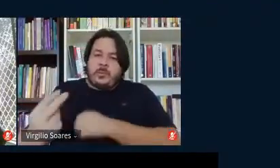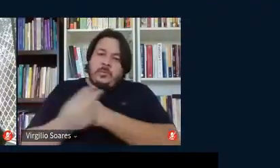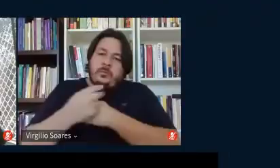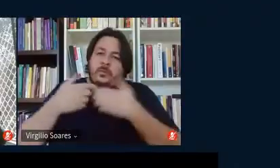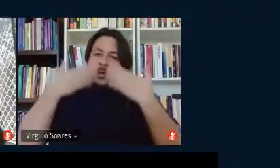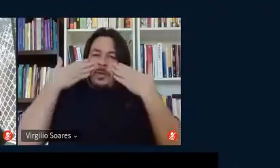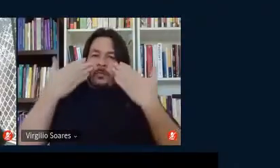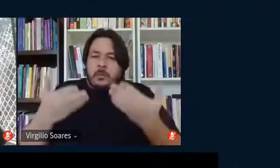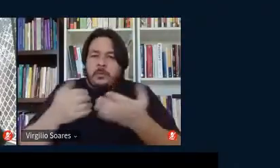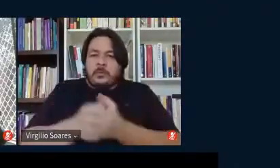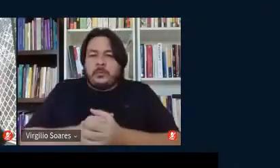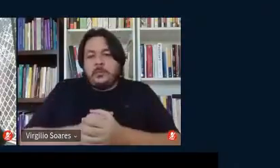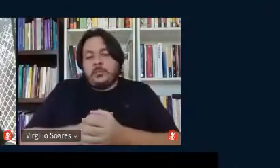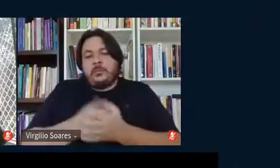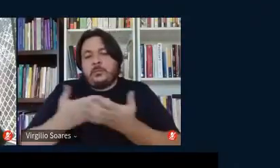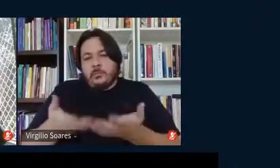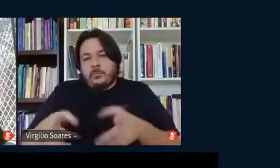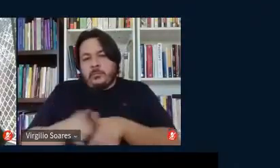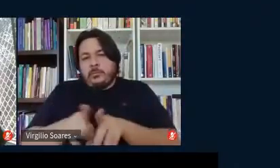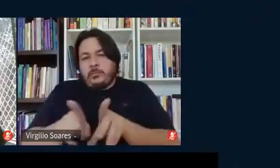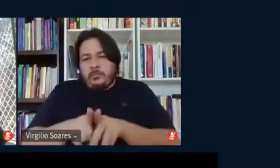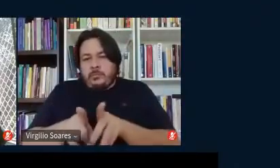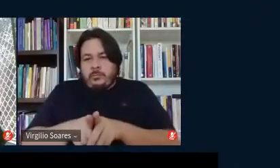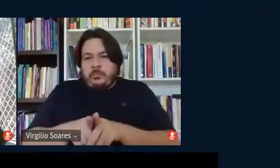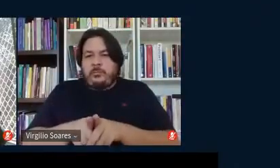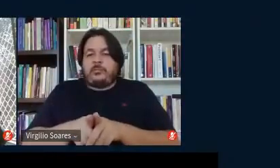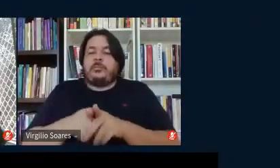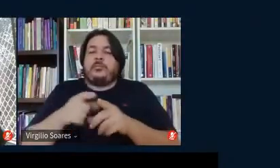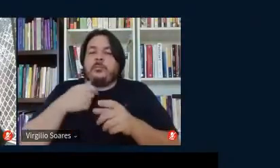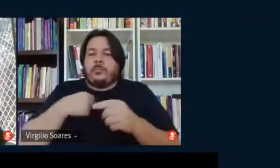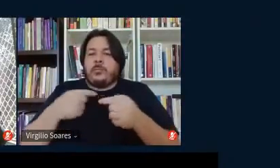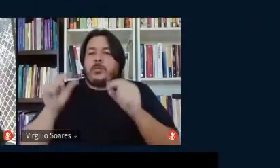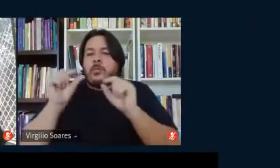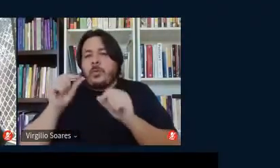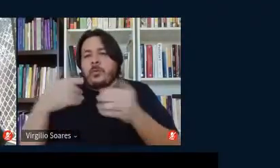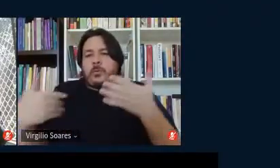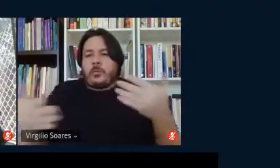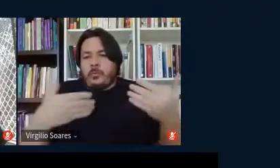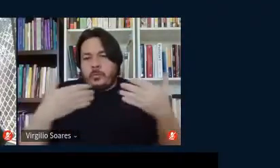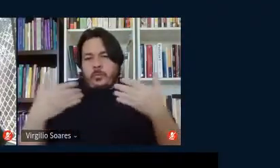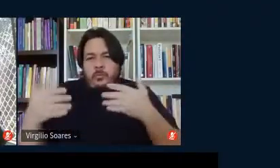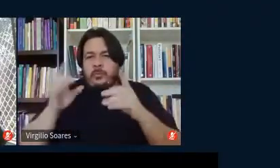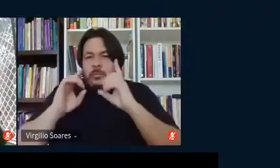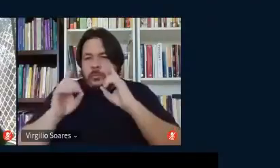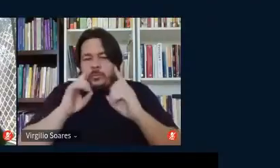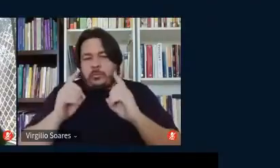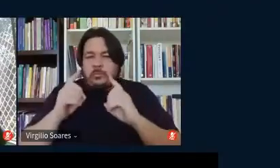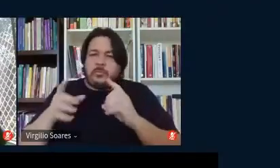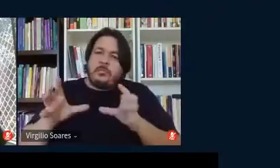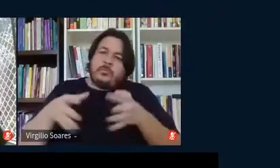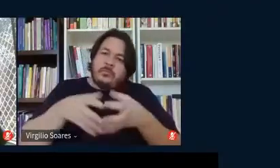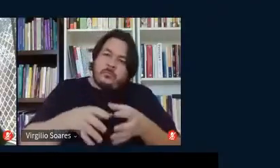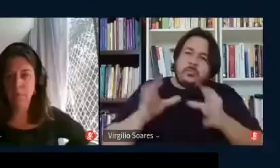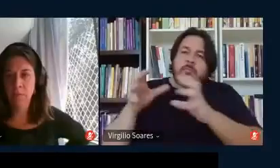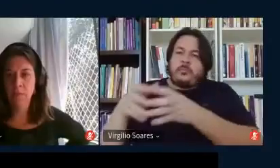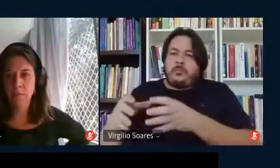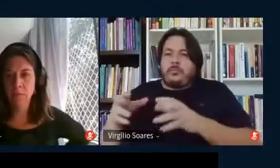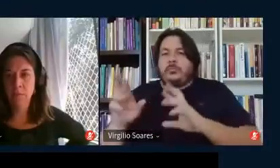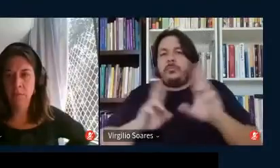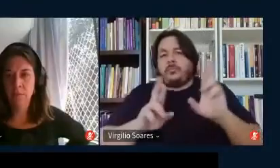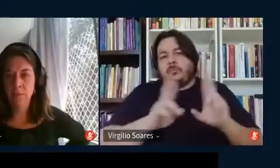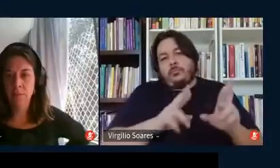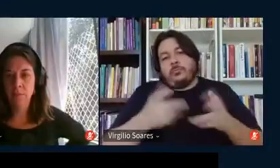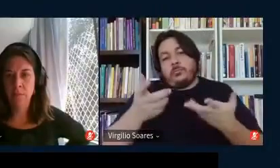apresentação e temos utilizado para poder conversar um pouco mais, né, dialogar entre as 2 epidemias, e eu queria